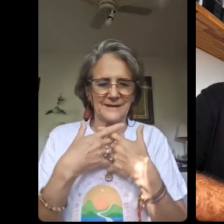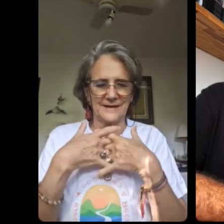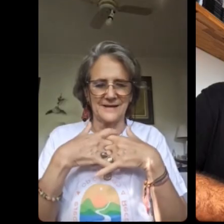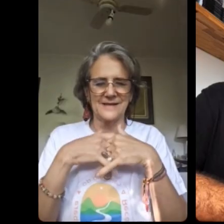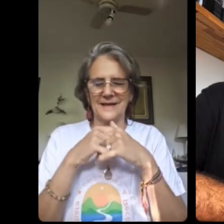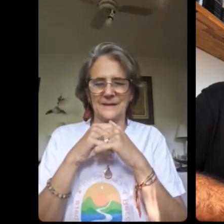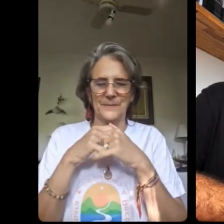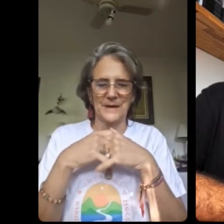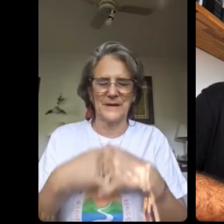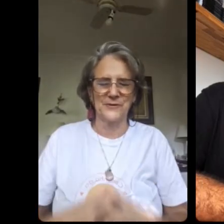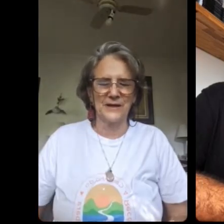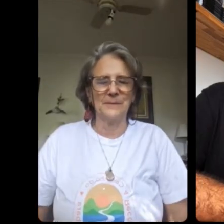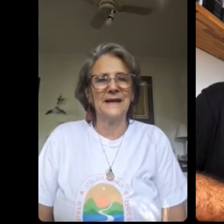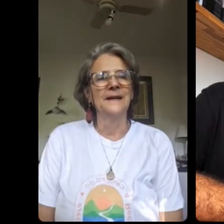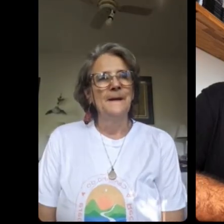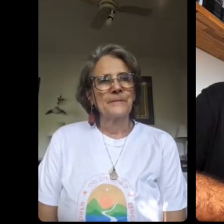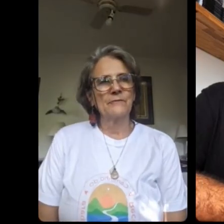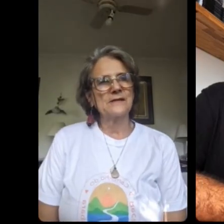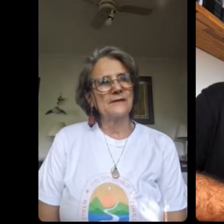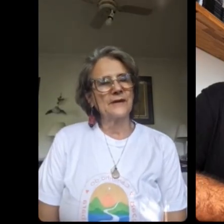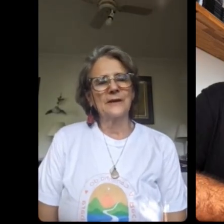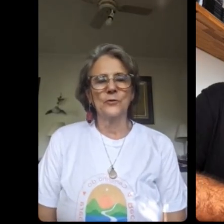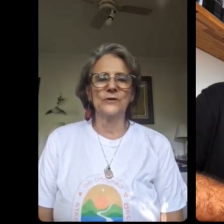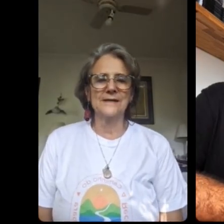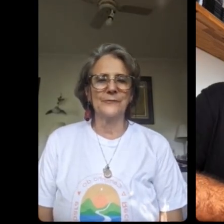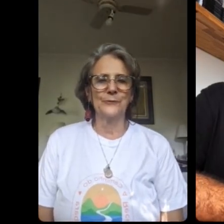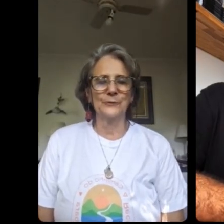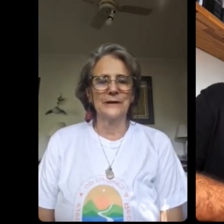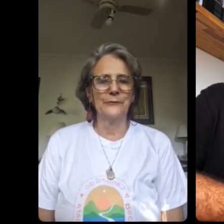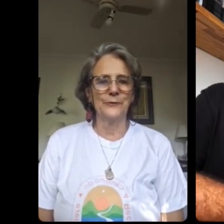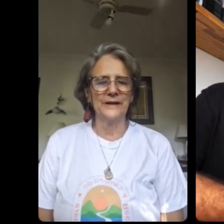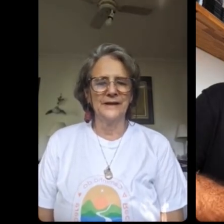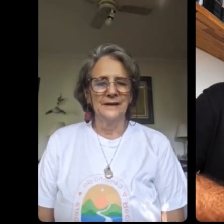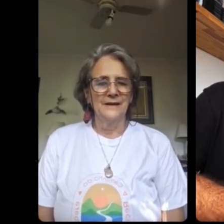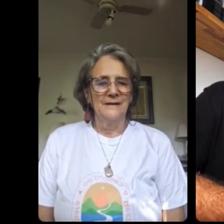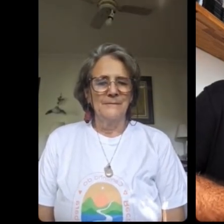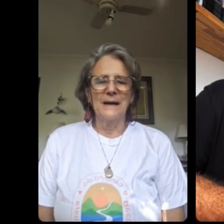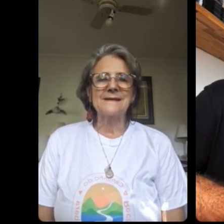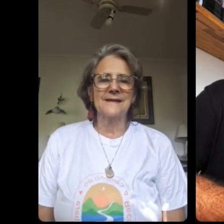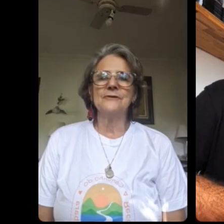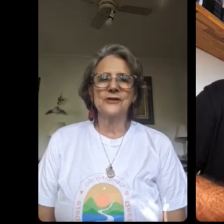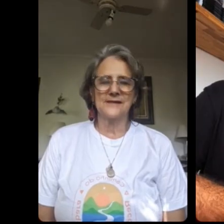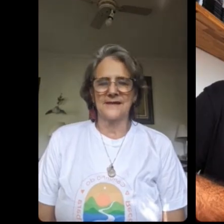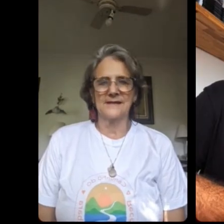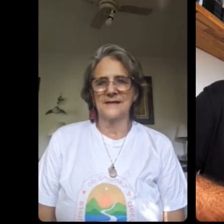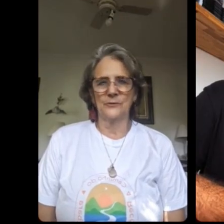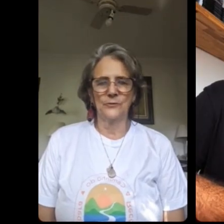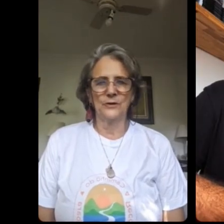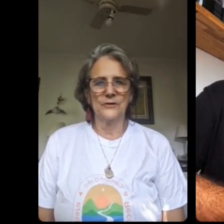ali que se entra para a Baía de Guanabara, você vê que todo esse fundo ele foi